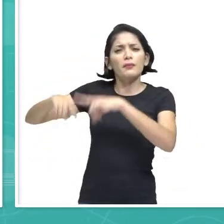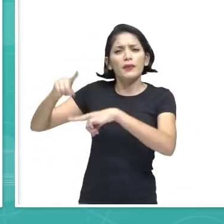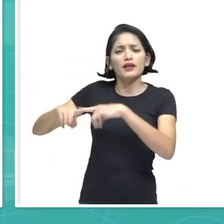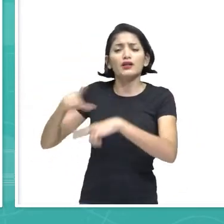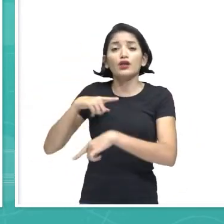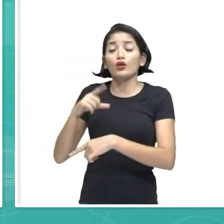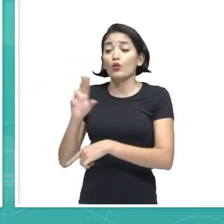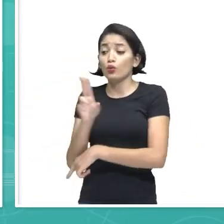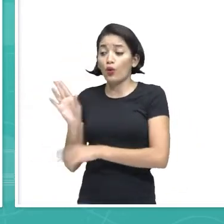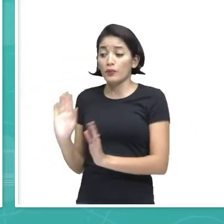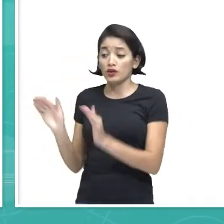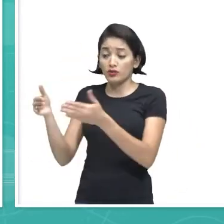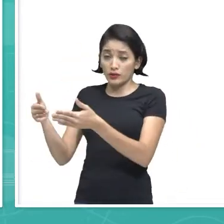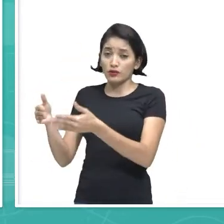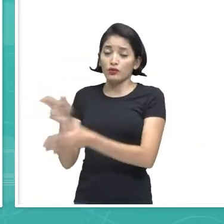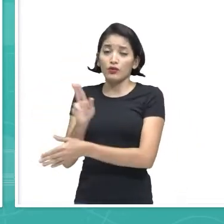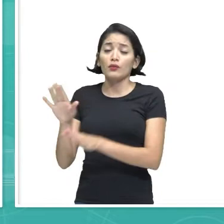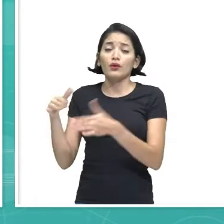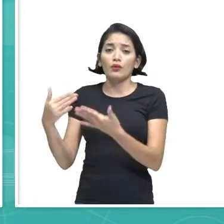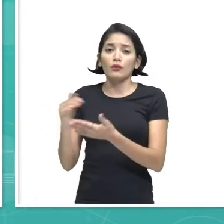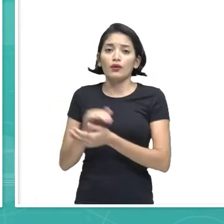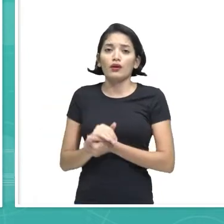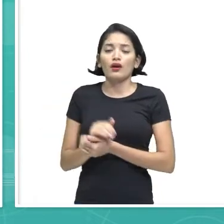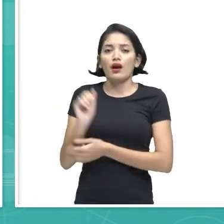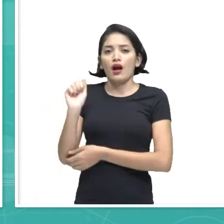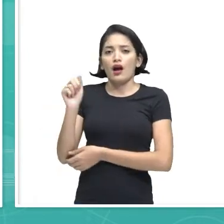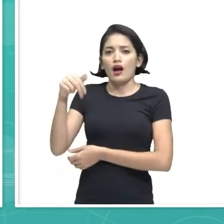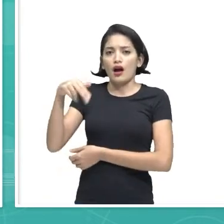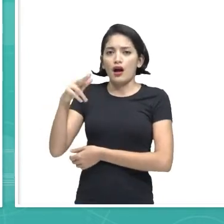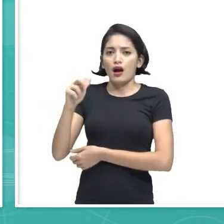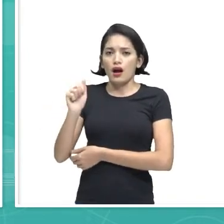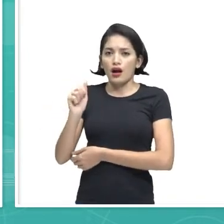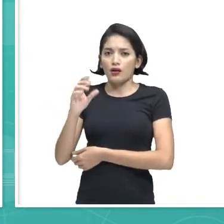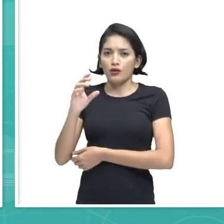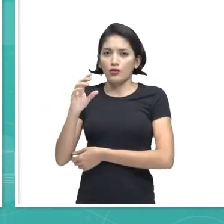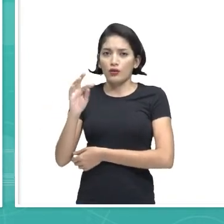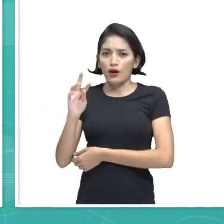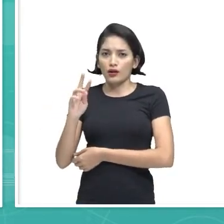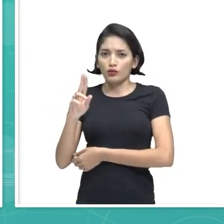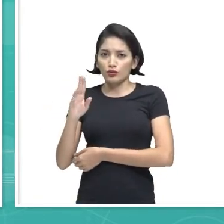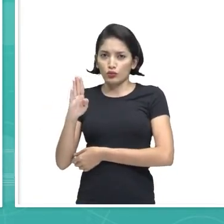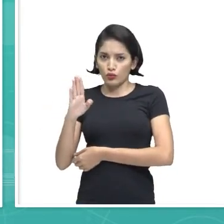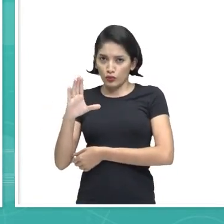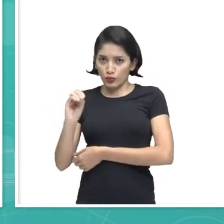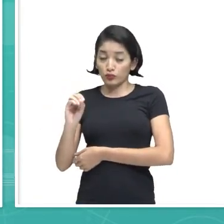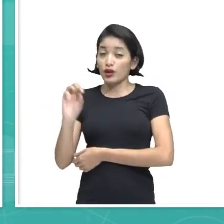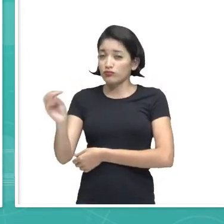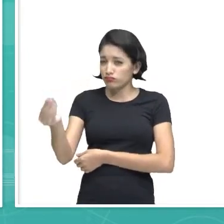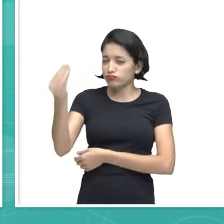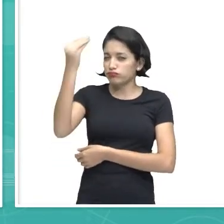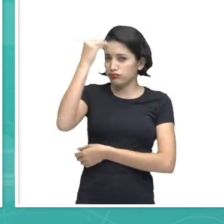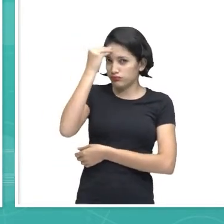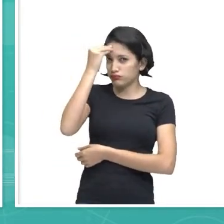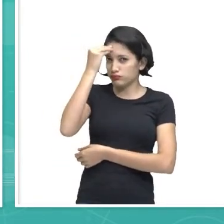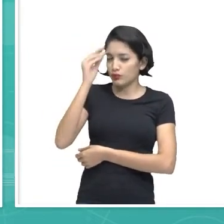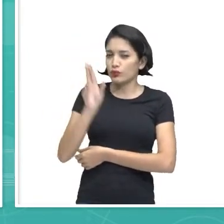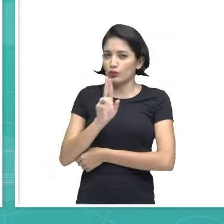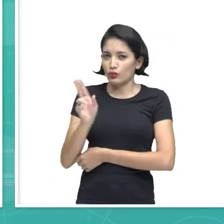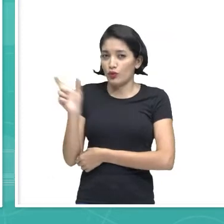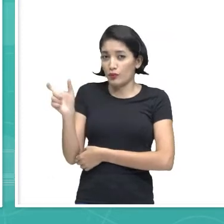um nome específico? É chamado de aquatubo, tá? Então, já gravem aí na cabeça de vocês. Não